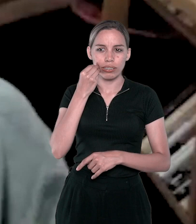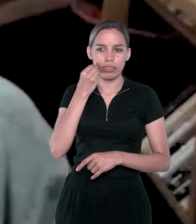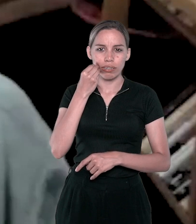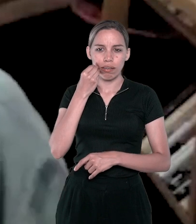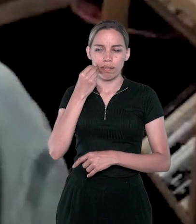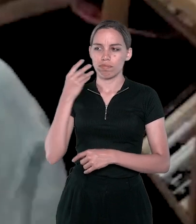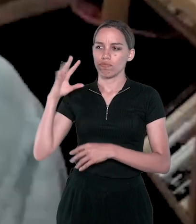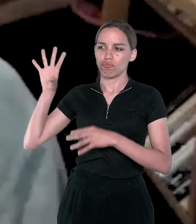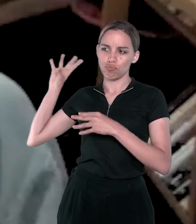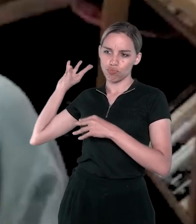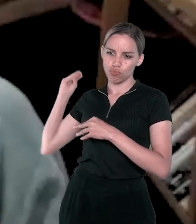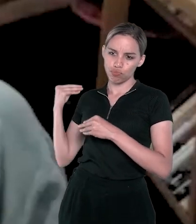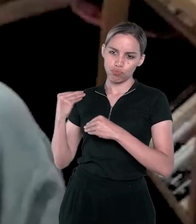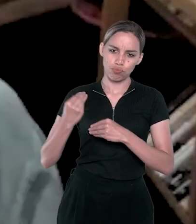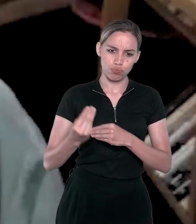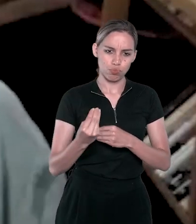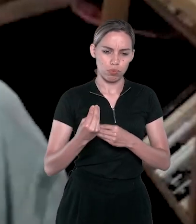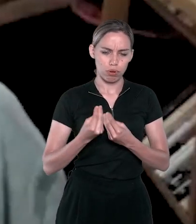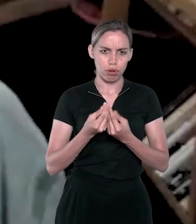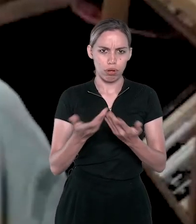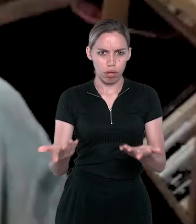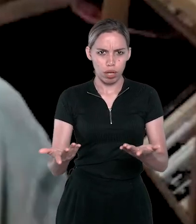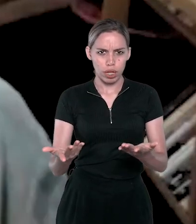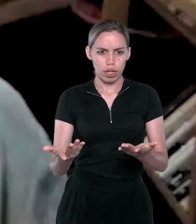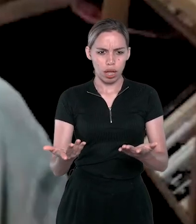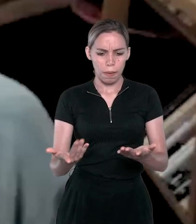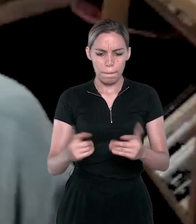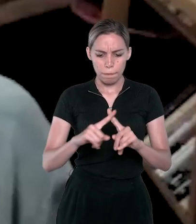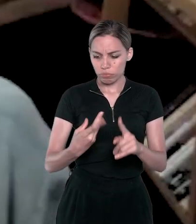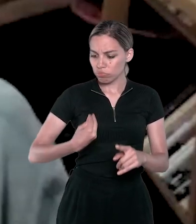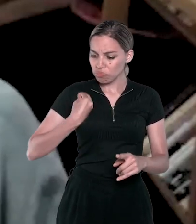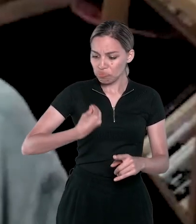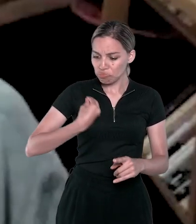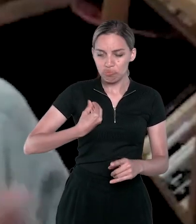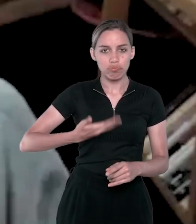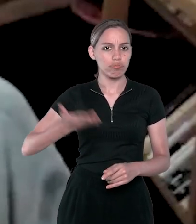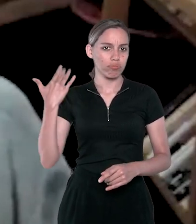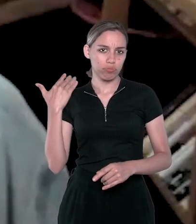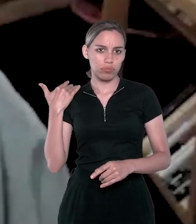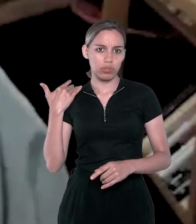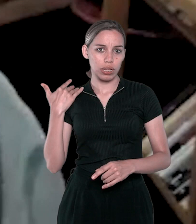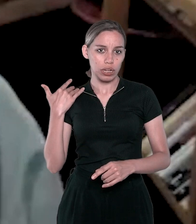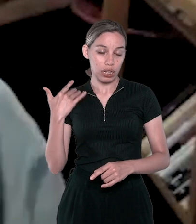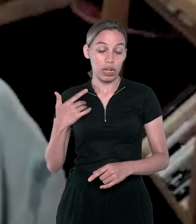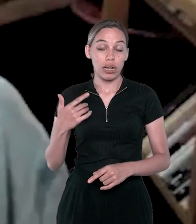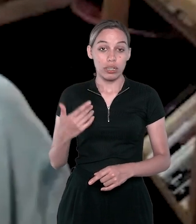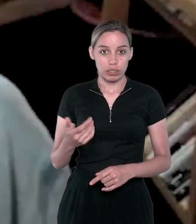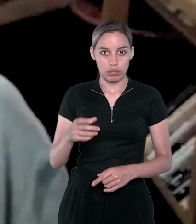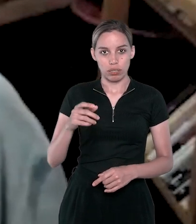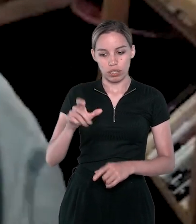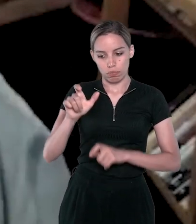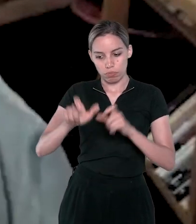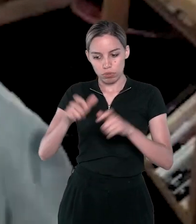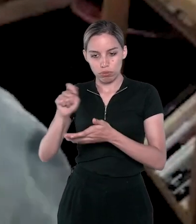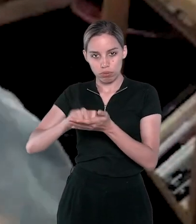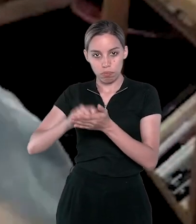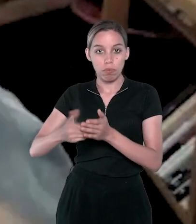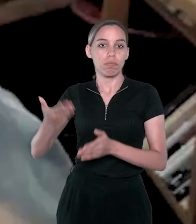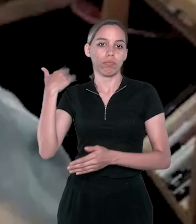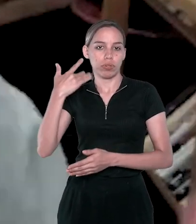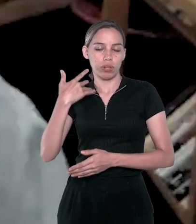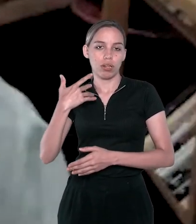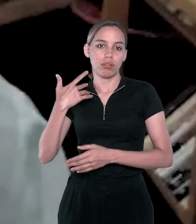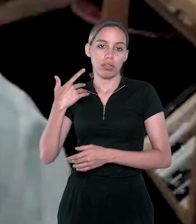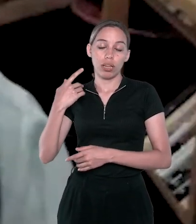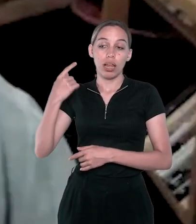né? E os escritores que foram contemporâneos daquele momento, eles experimentaram aquilo. Quer dizer, como diz o Kundera,